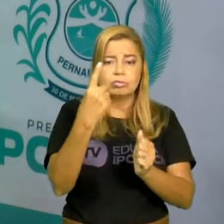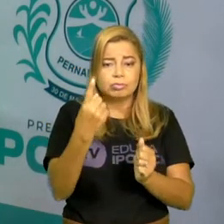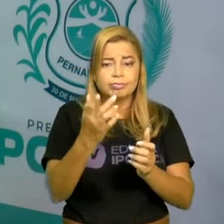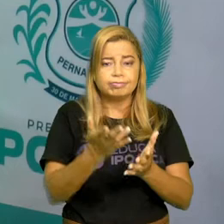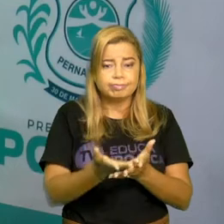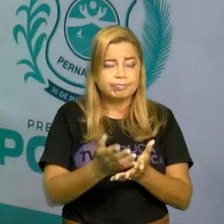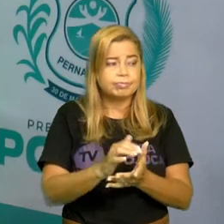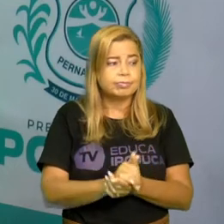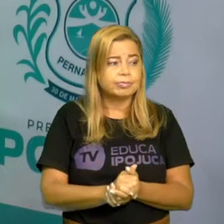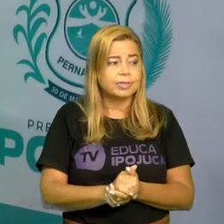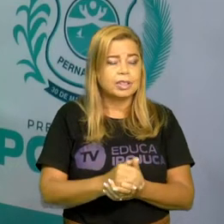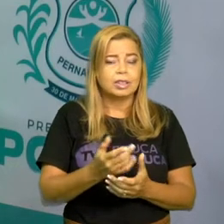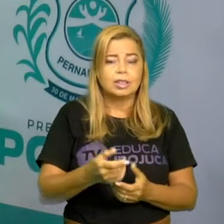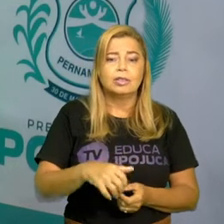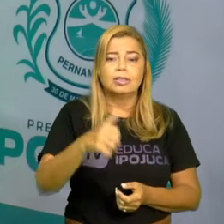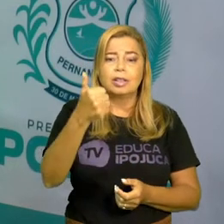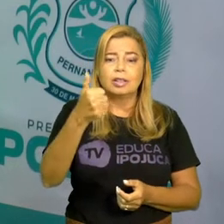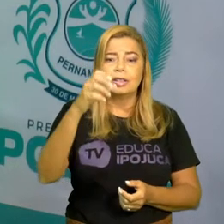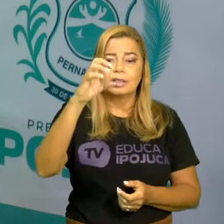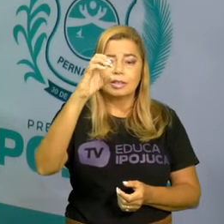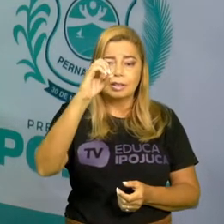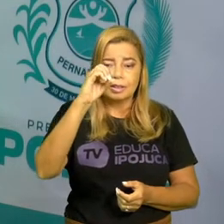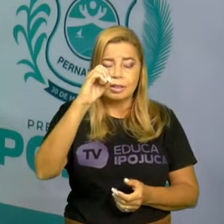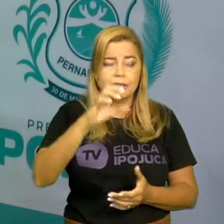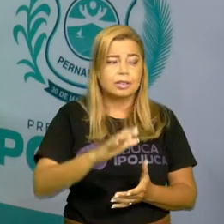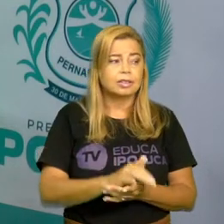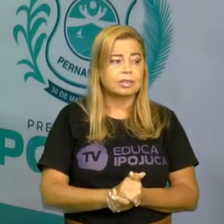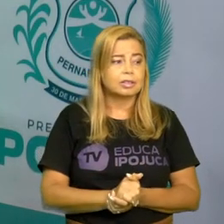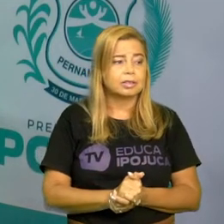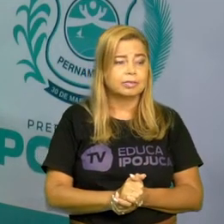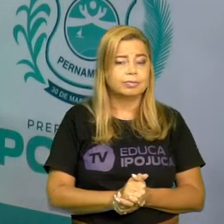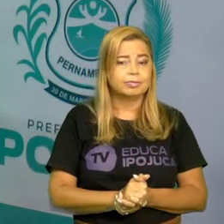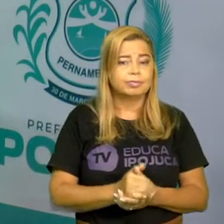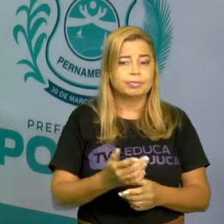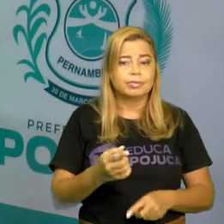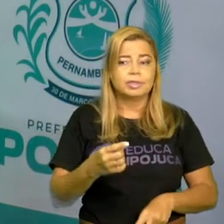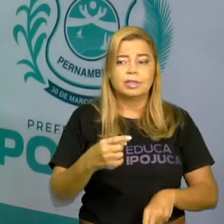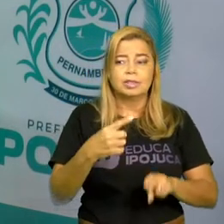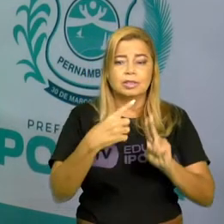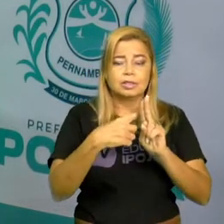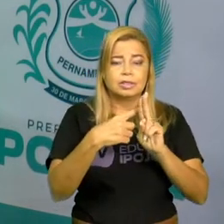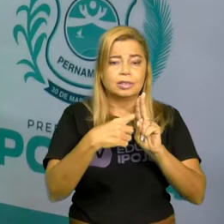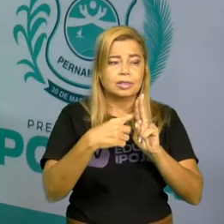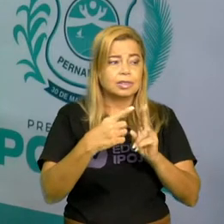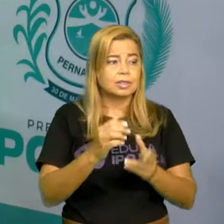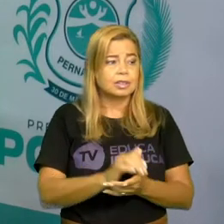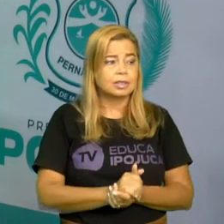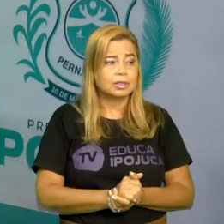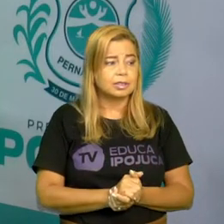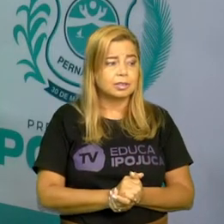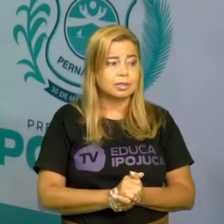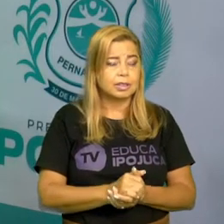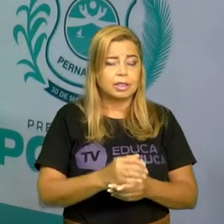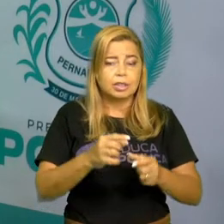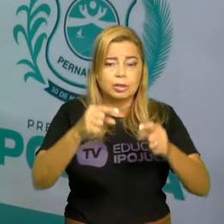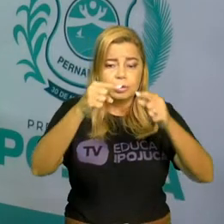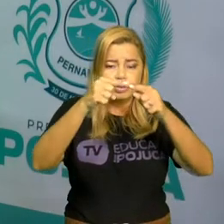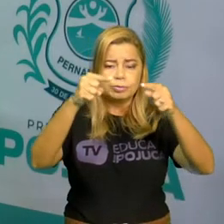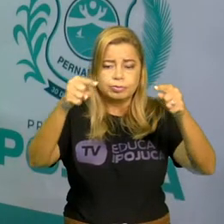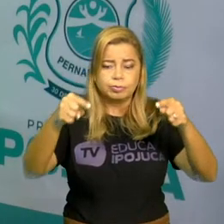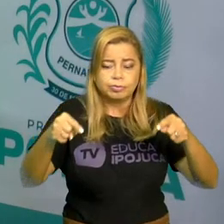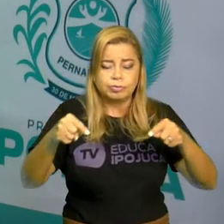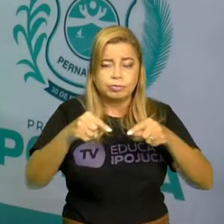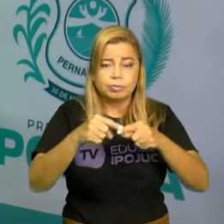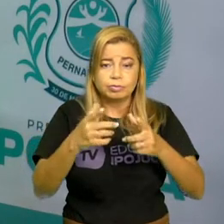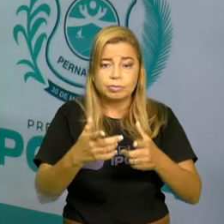você precisa de 10 cubinhos desse. Aí nós temos uma dezena. Aqui você tem uma placa e essa